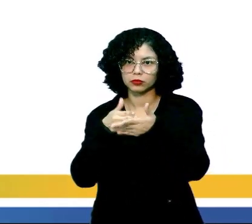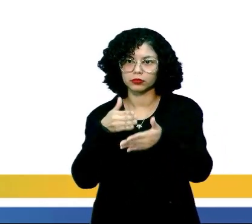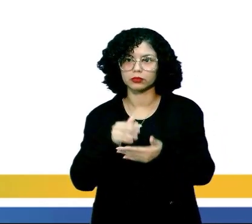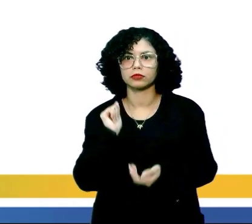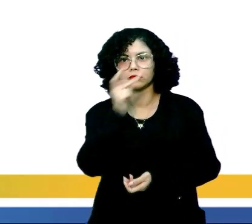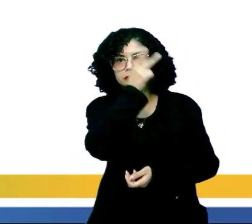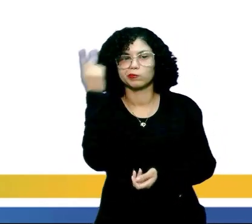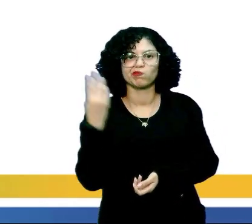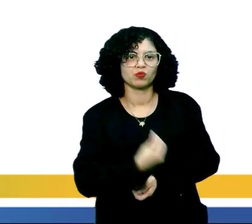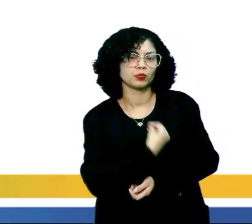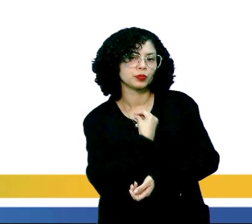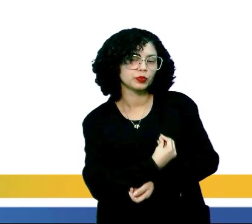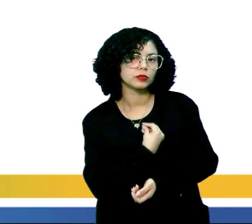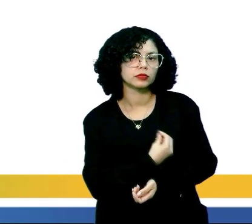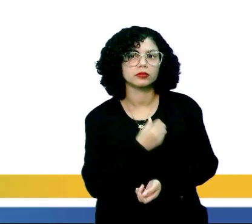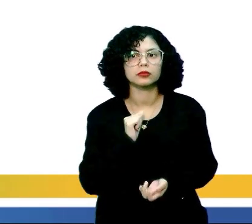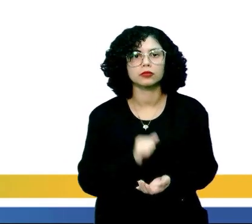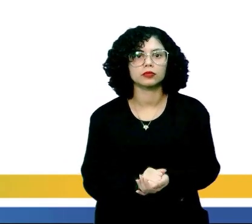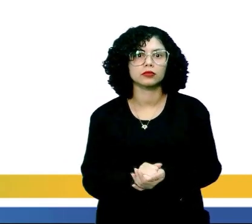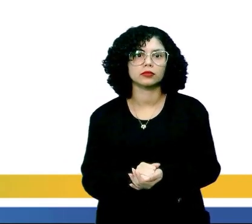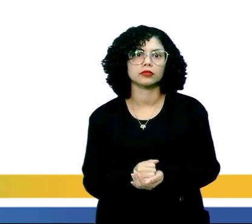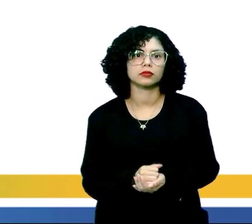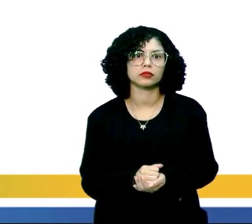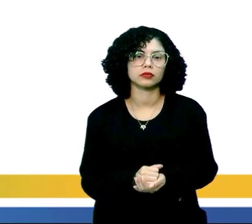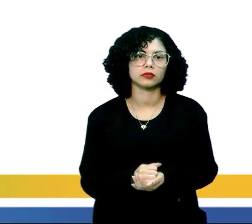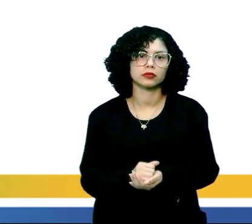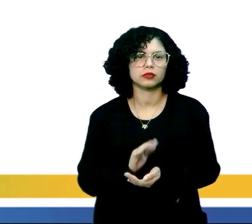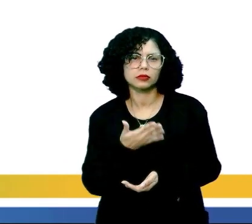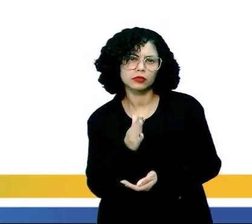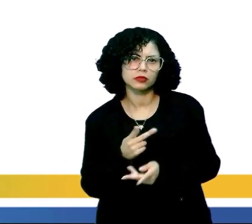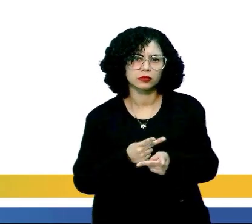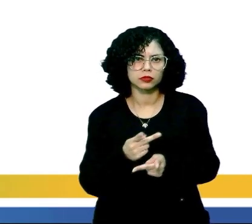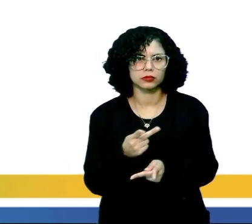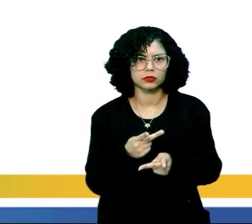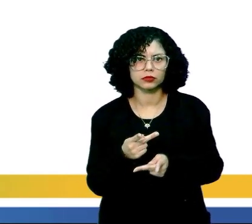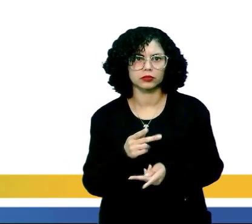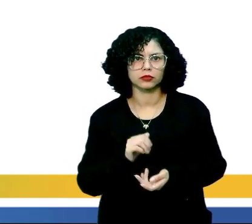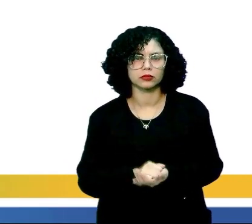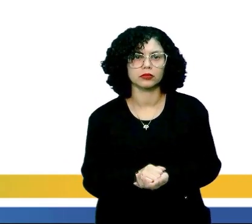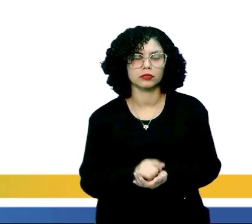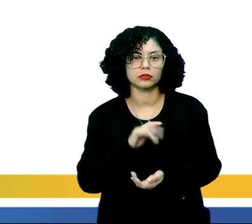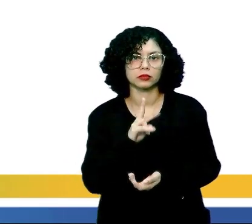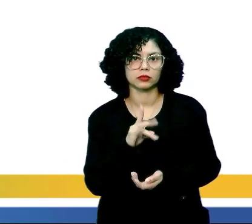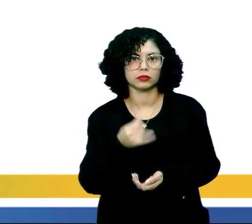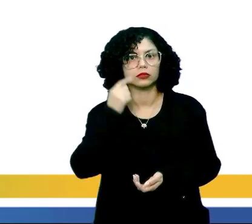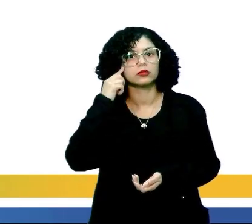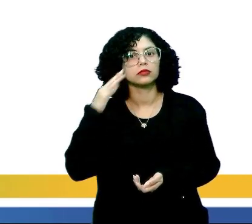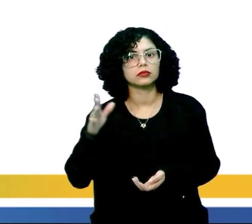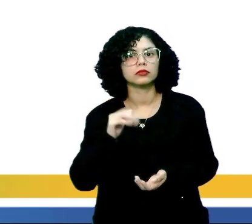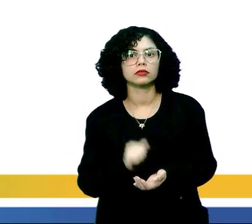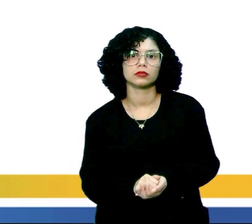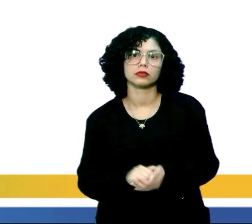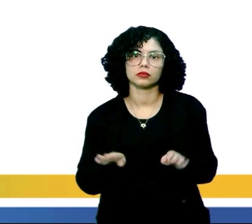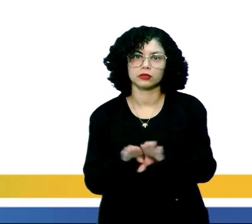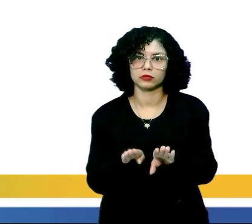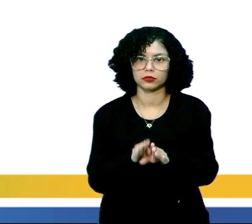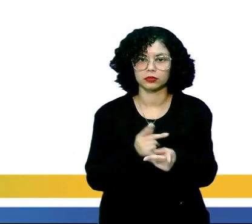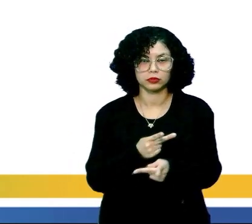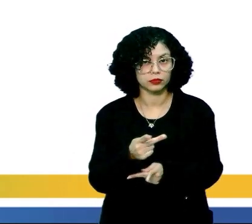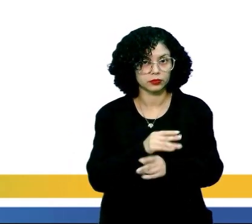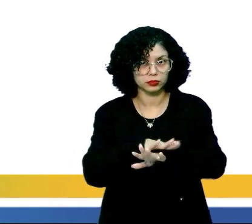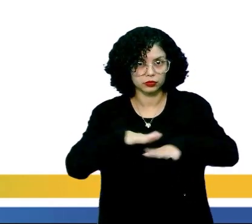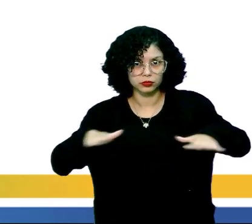encontrou limites. Pessoa viveu mais no plano criativo do que no